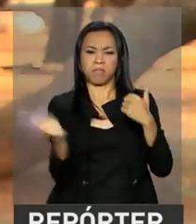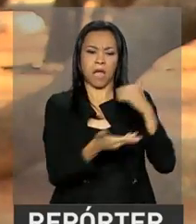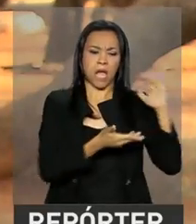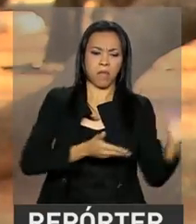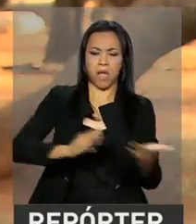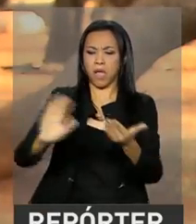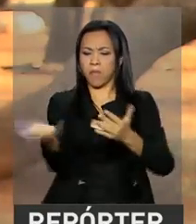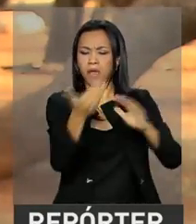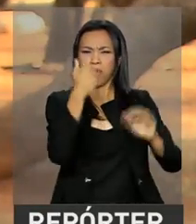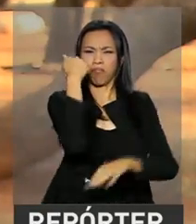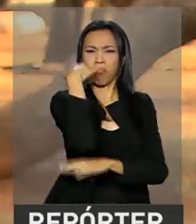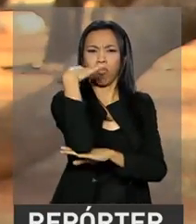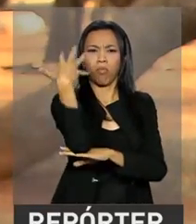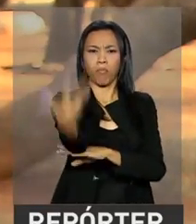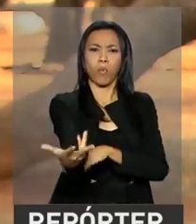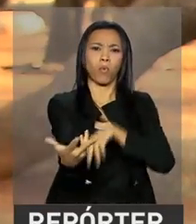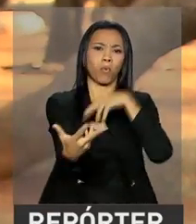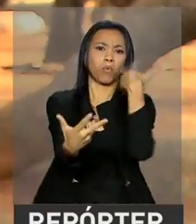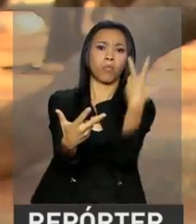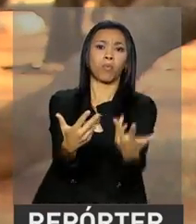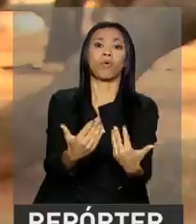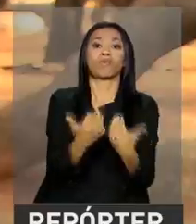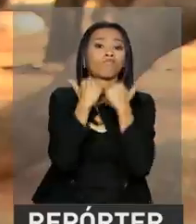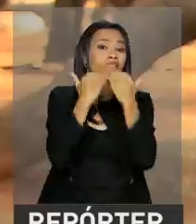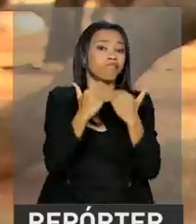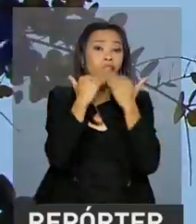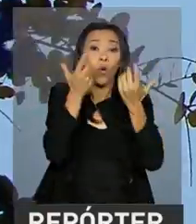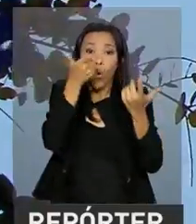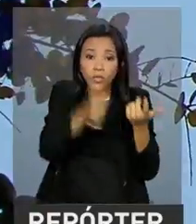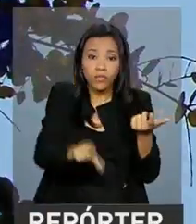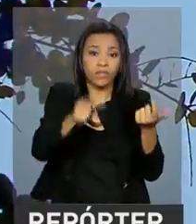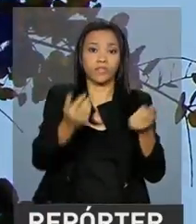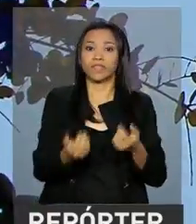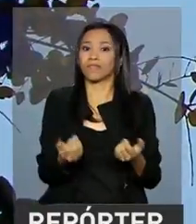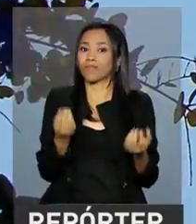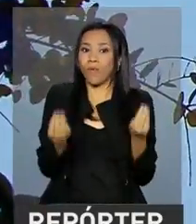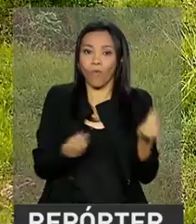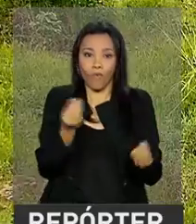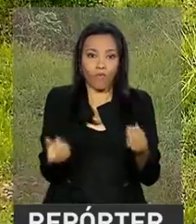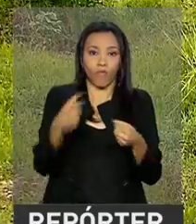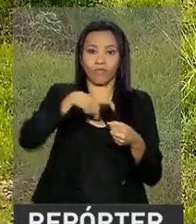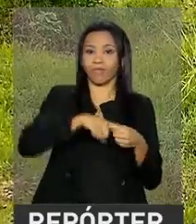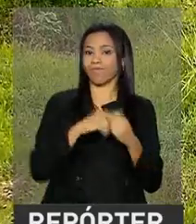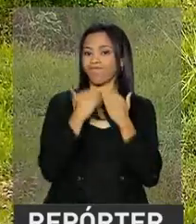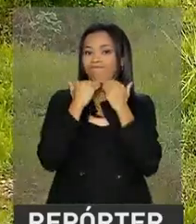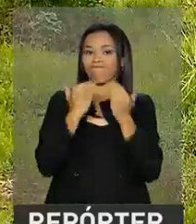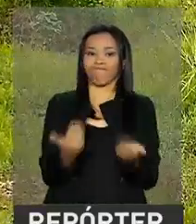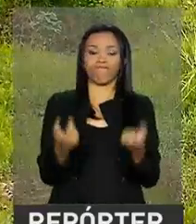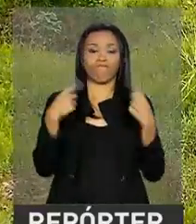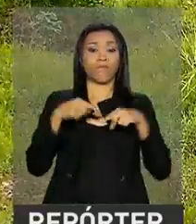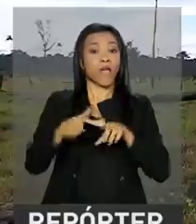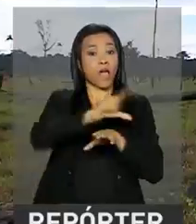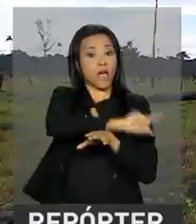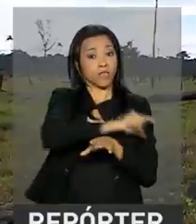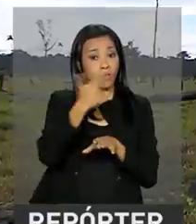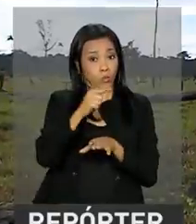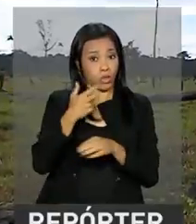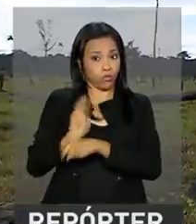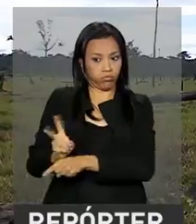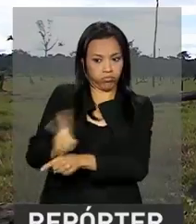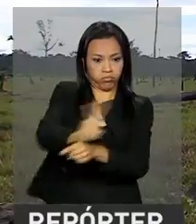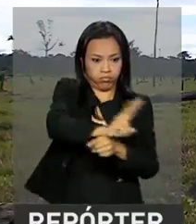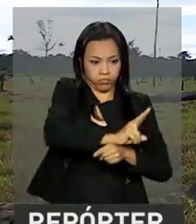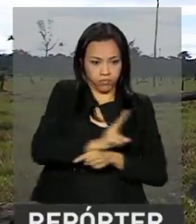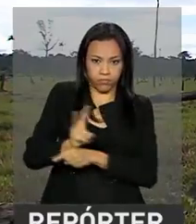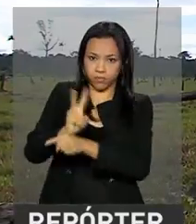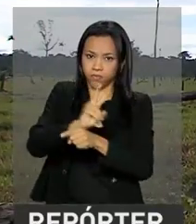maneira que você vai ser muito difícil compor esse ecossistema tão rico até agora não existia um monitoramento específico do desmatamento do